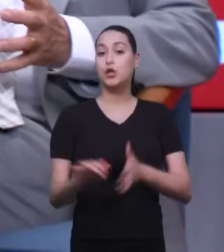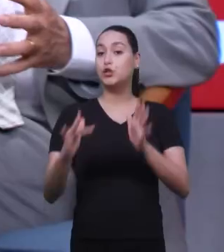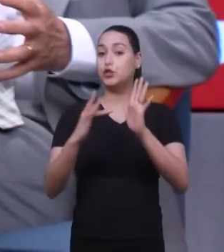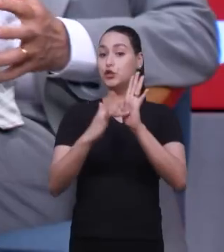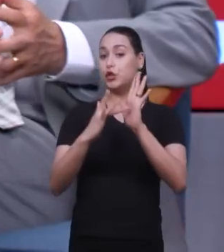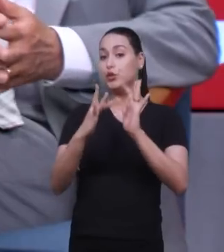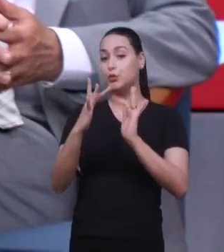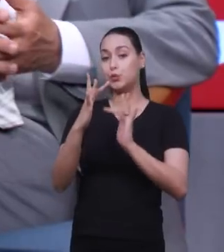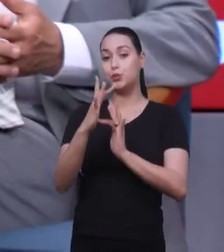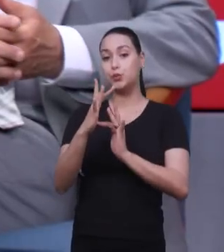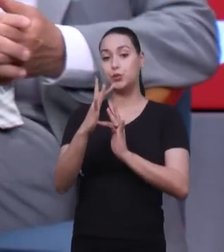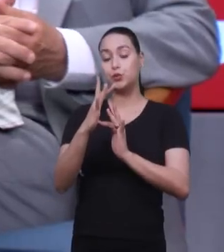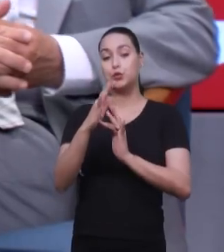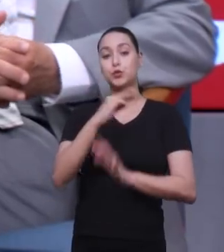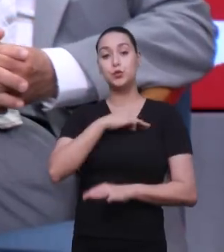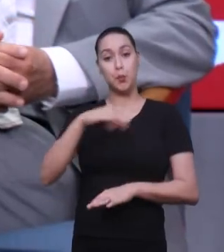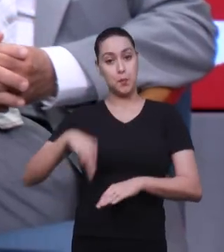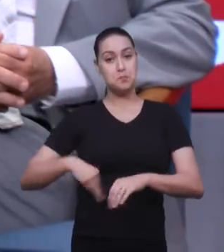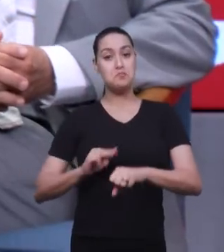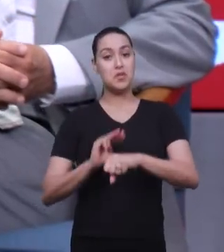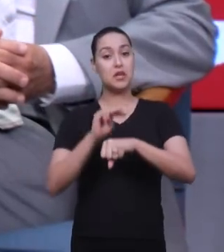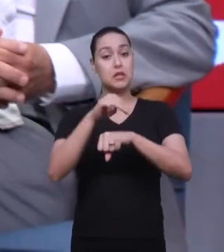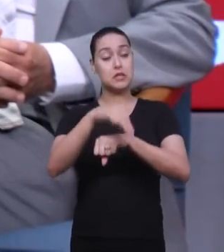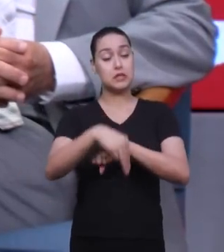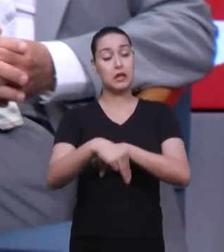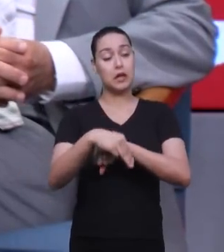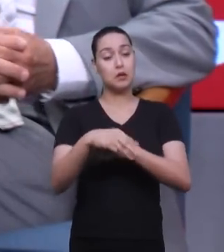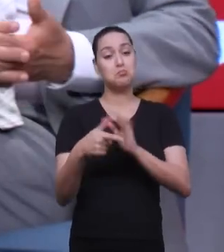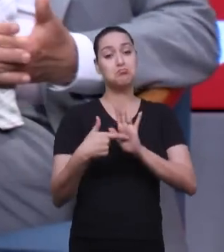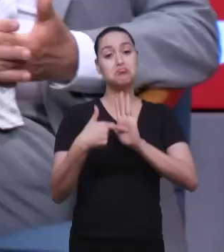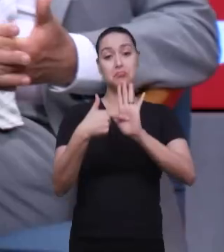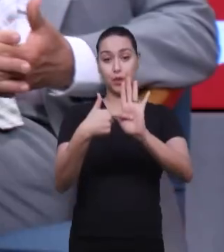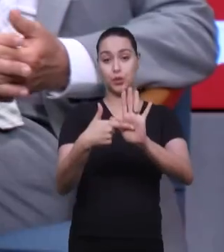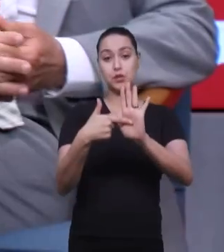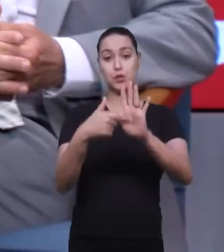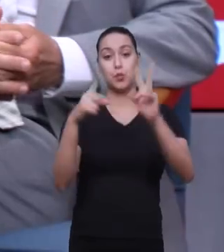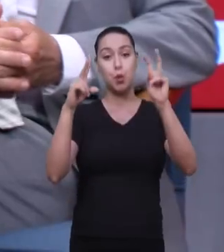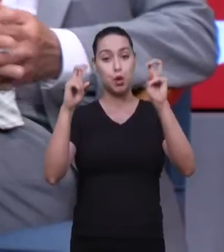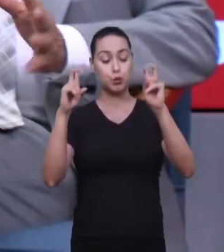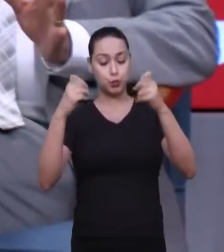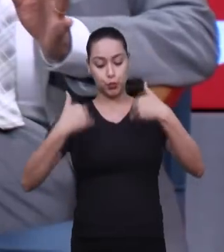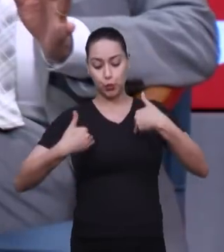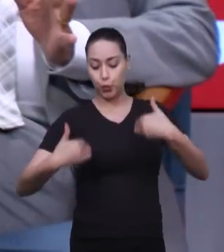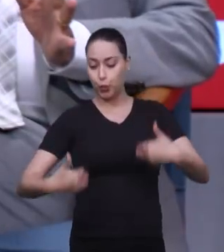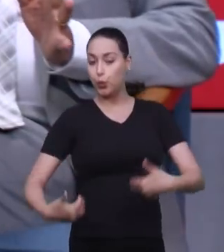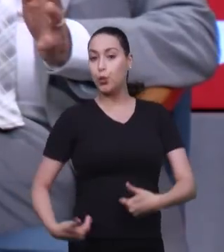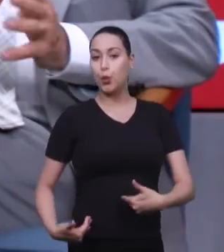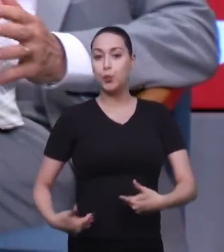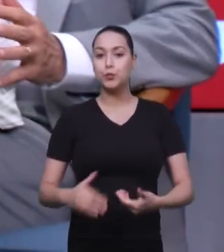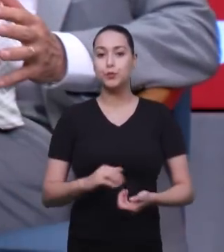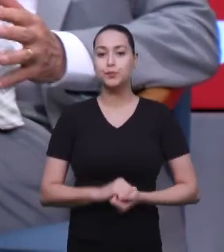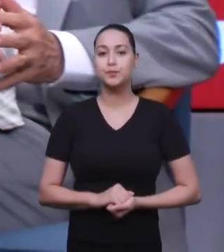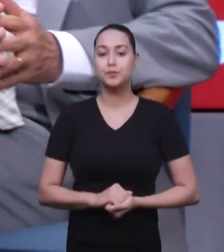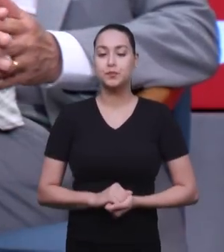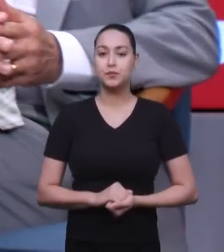aquilo que o próprio Jesus, no seu ministério, aborda o assunto de corpo, mesmo de